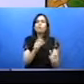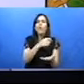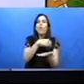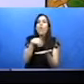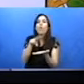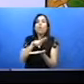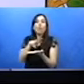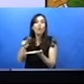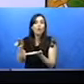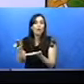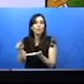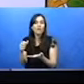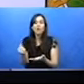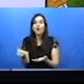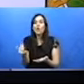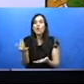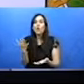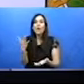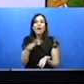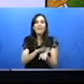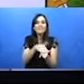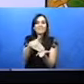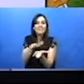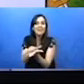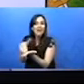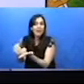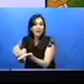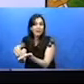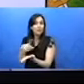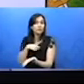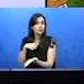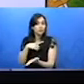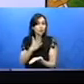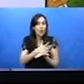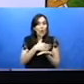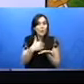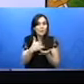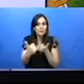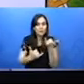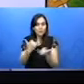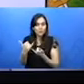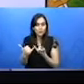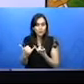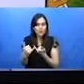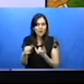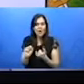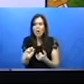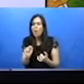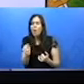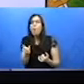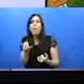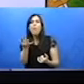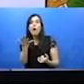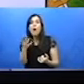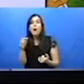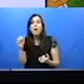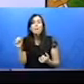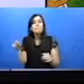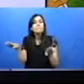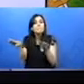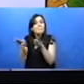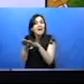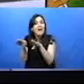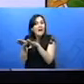Quantas cartas você tinha no começo do jogo? Quantos pares de cartas você formou no final